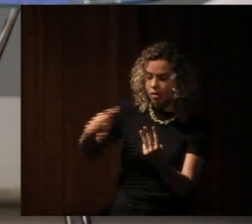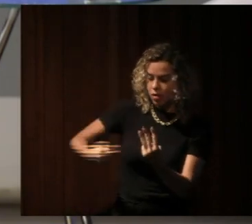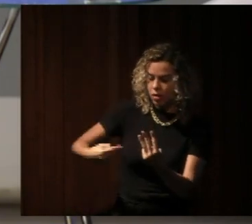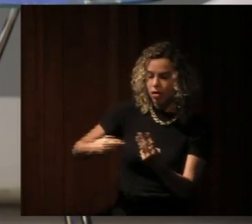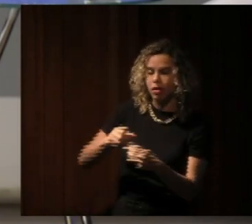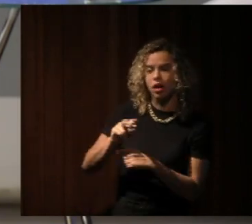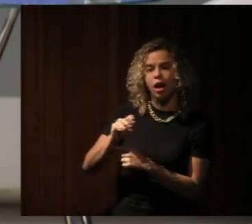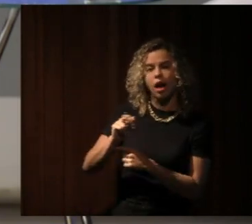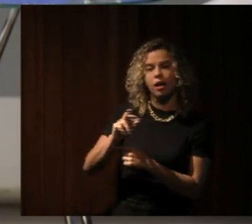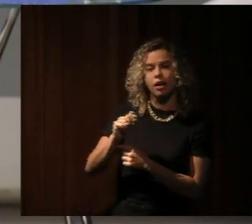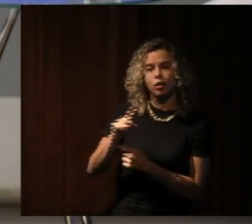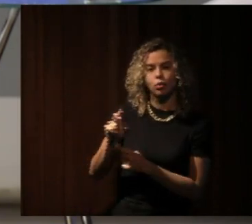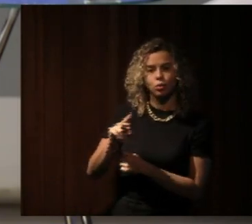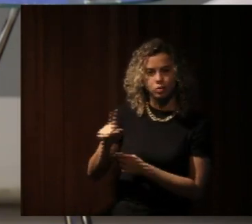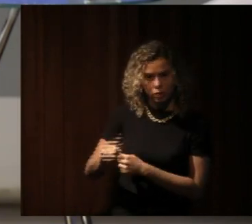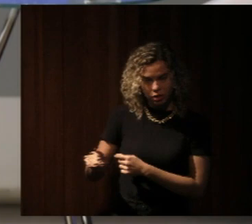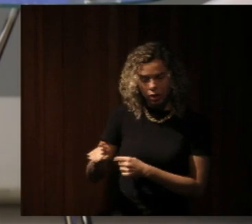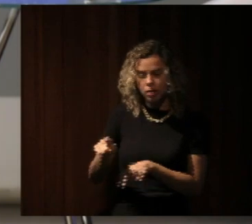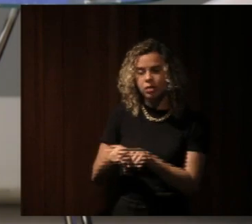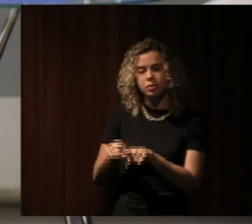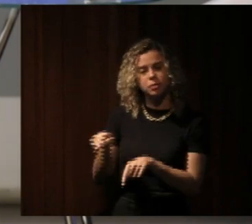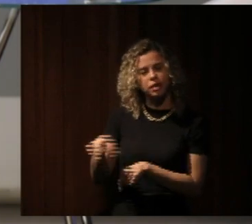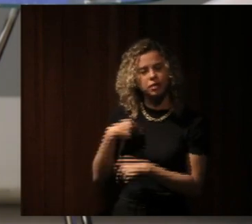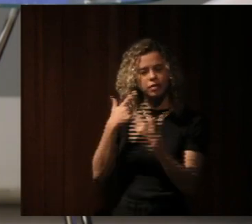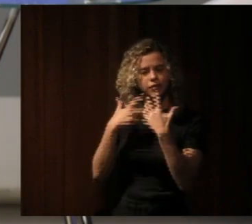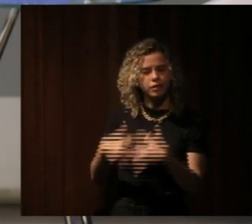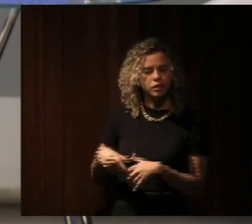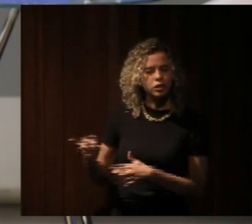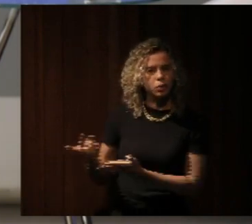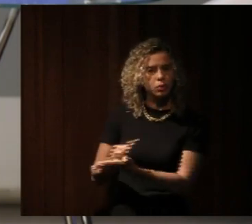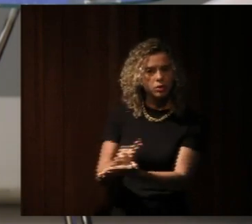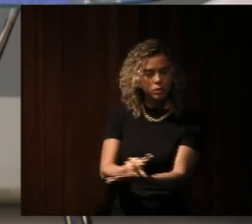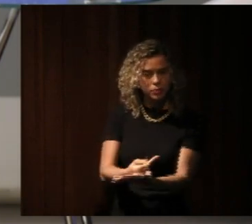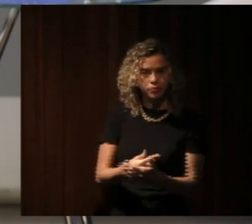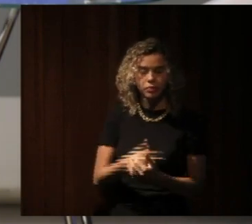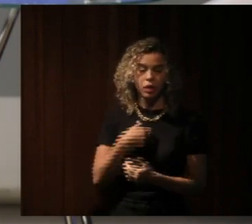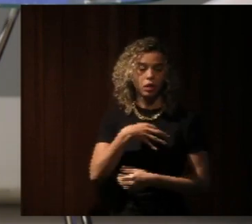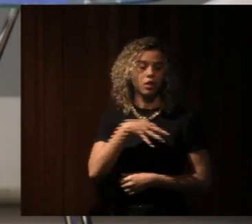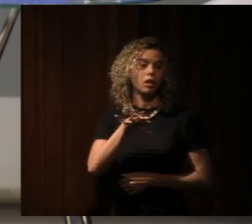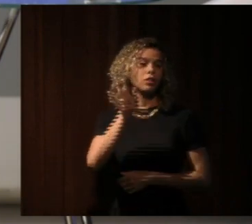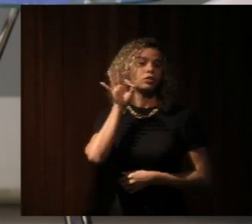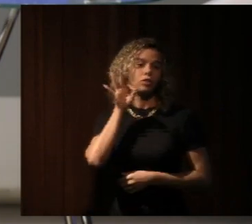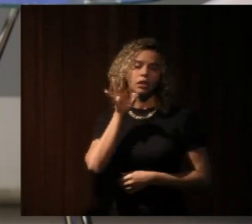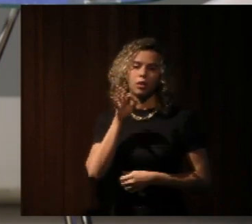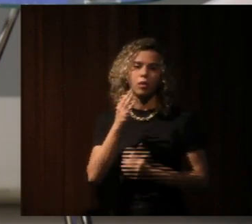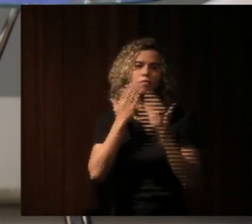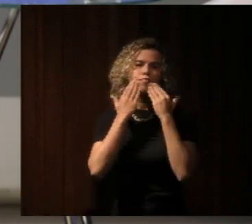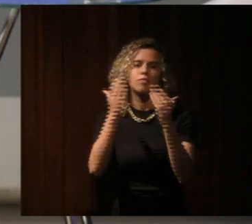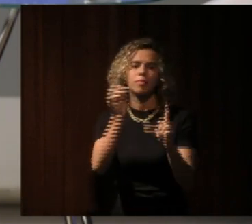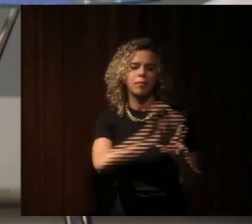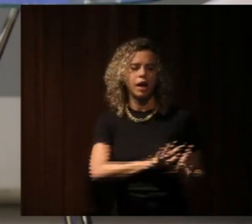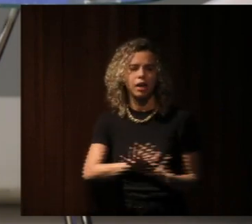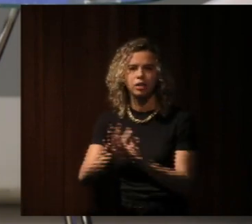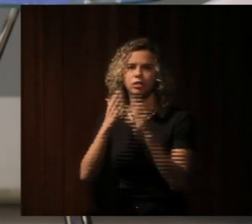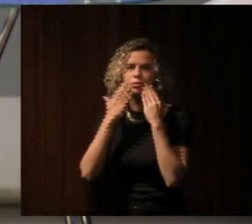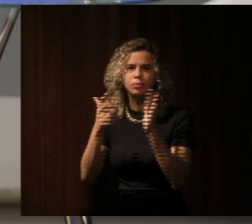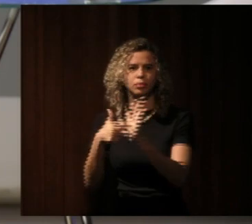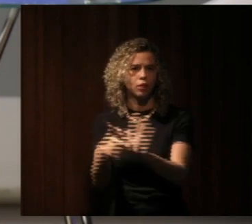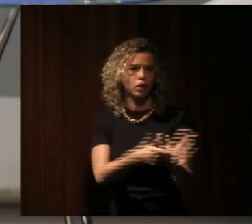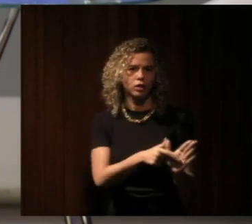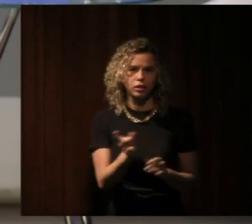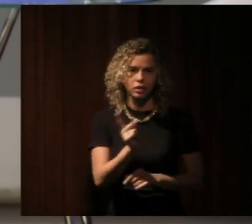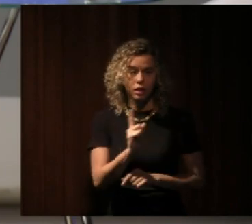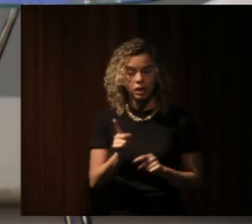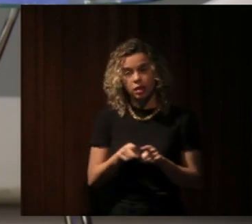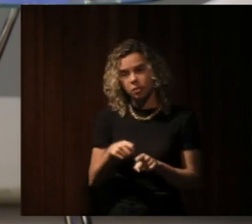Vila Sônia a gente já começou a refletir mais sobre isso e a gente optou por não divulgar várias das imagens eh